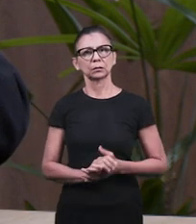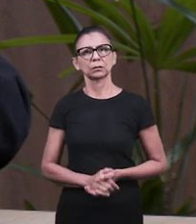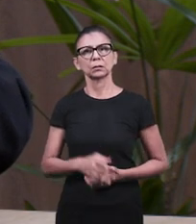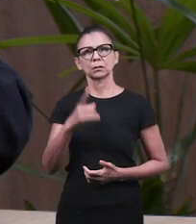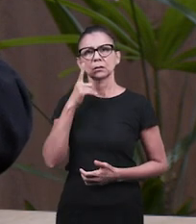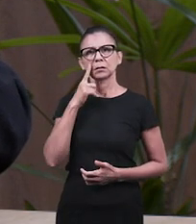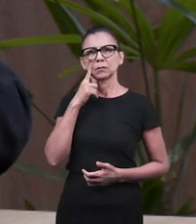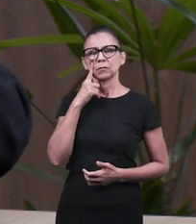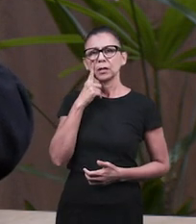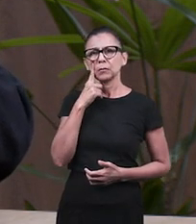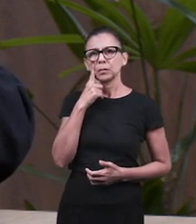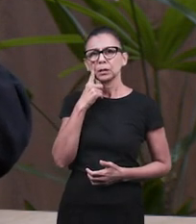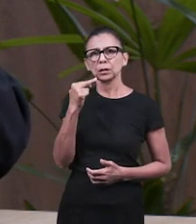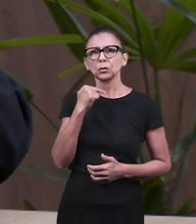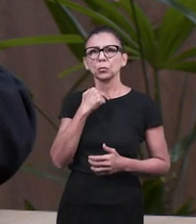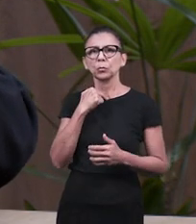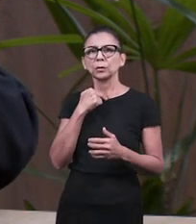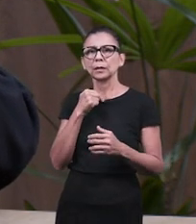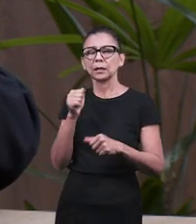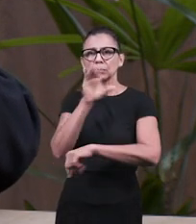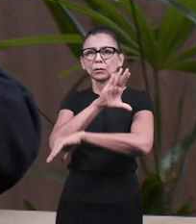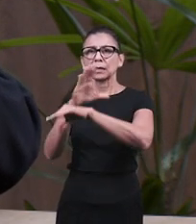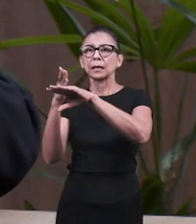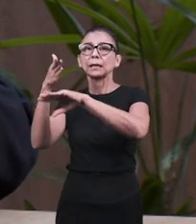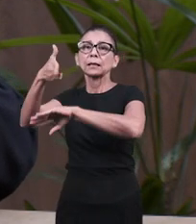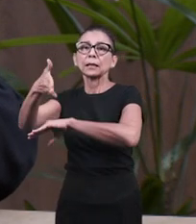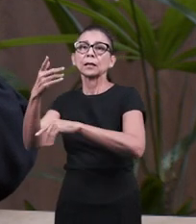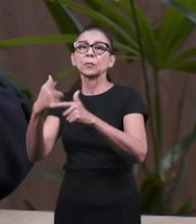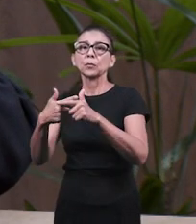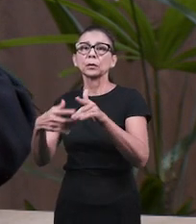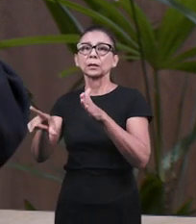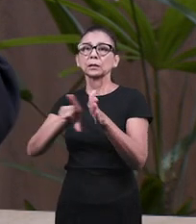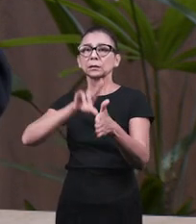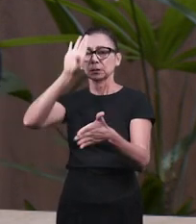E vemos que não puderam entrar por causa da sua incredulidade.